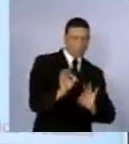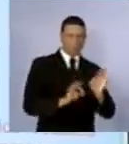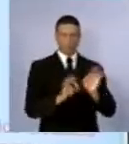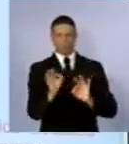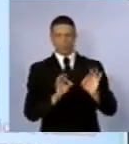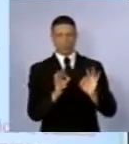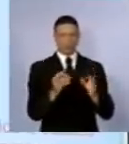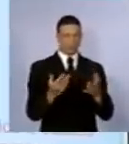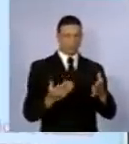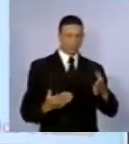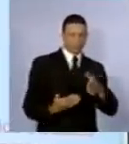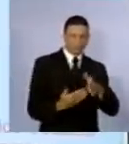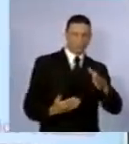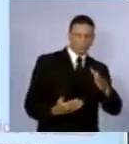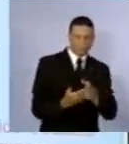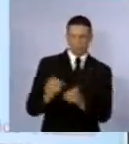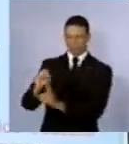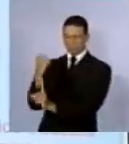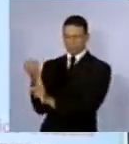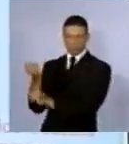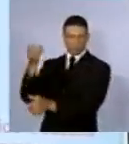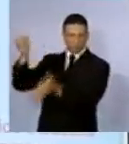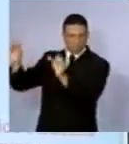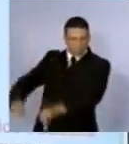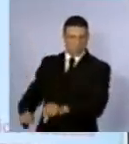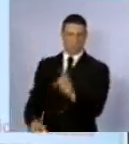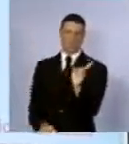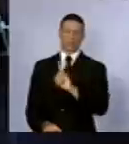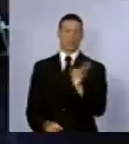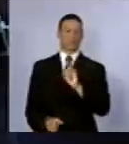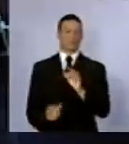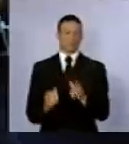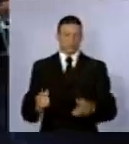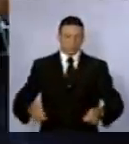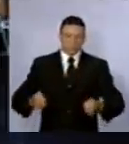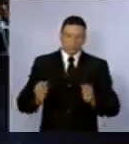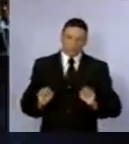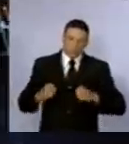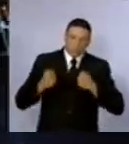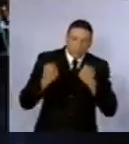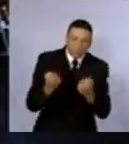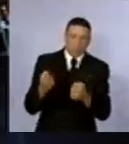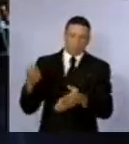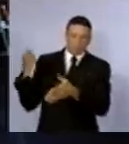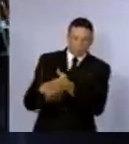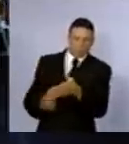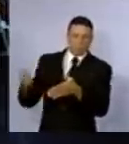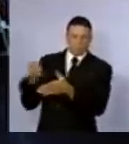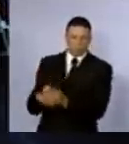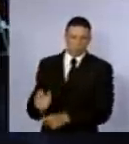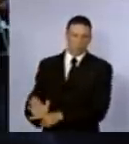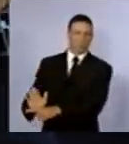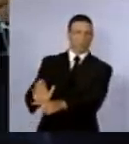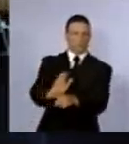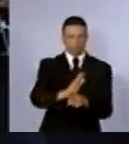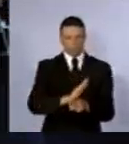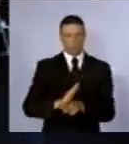nos inviabilizar enquanto sociedade, né? Mas que a gente tenha condições, efetivamente, de ter um controle sobre essas questões,